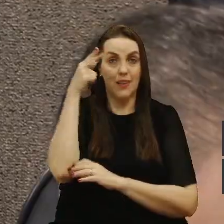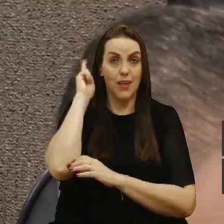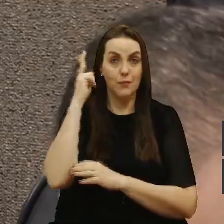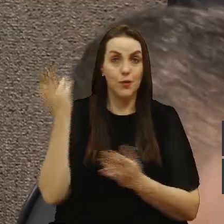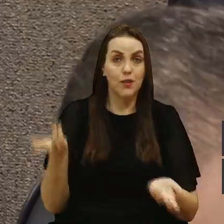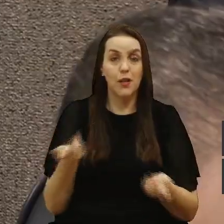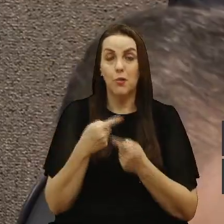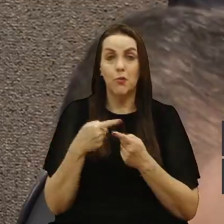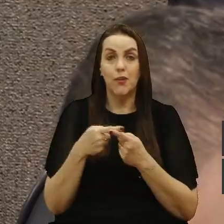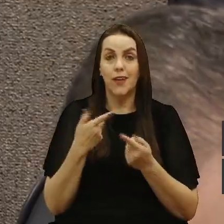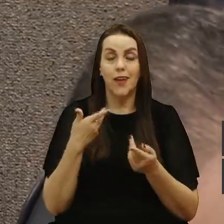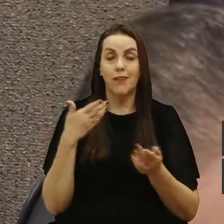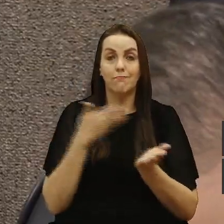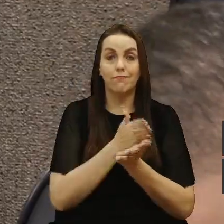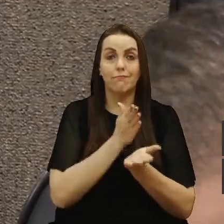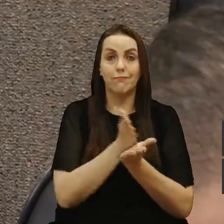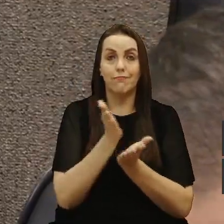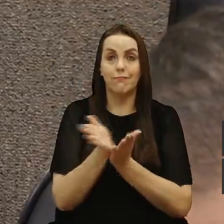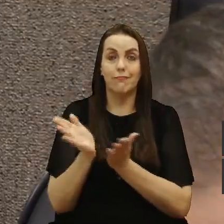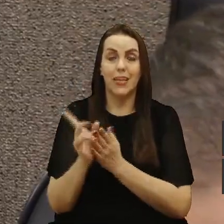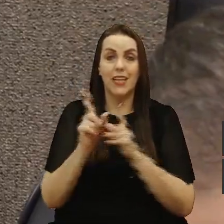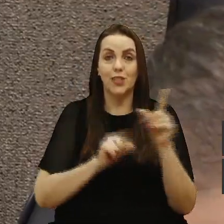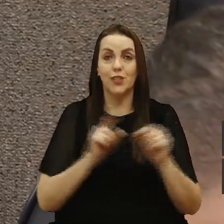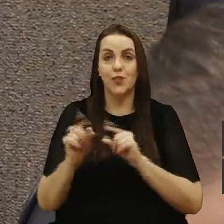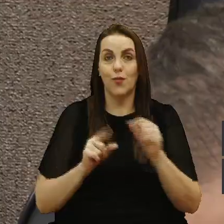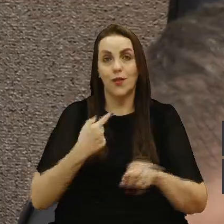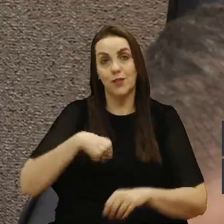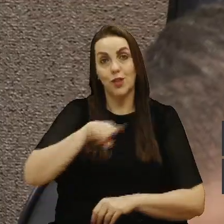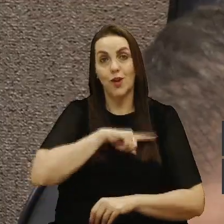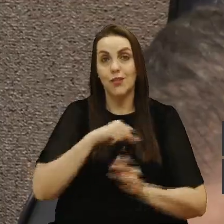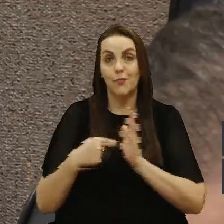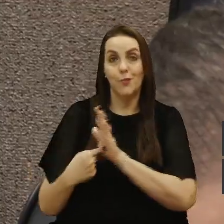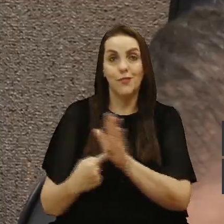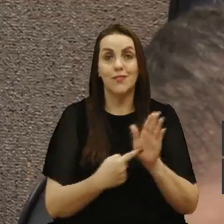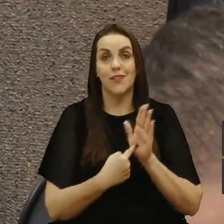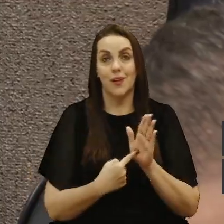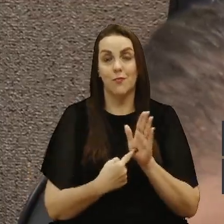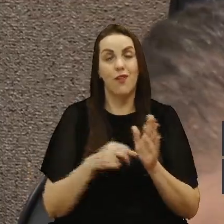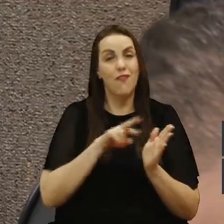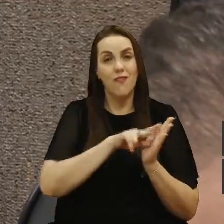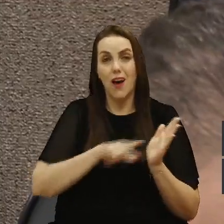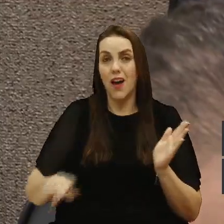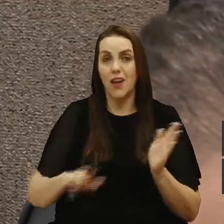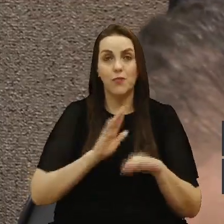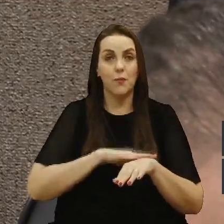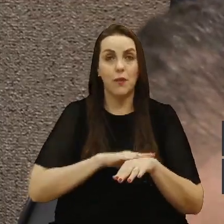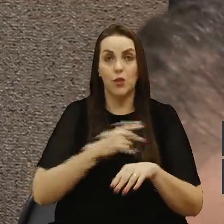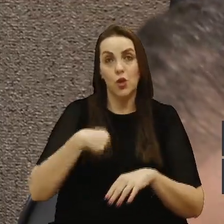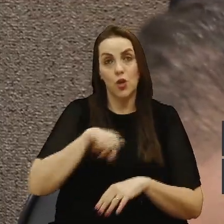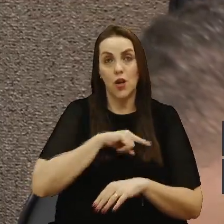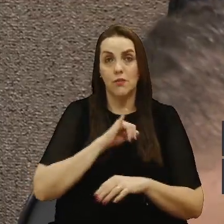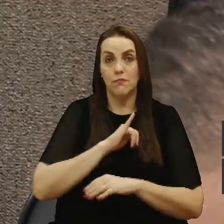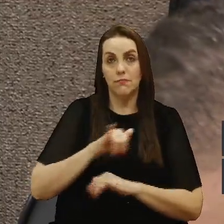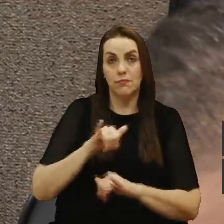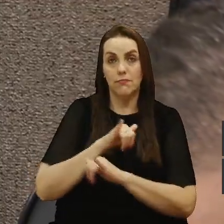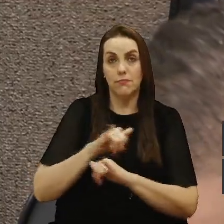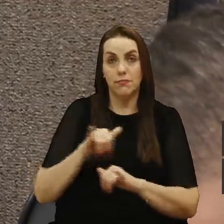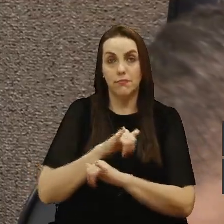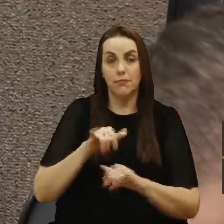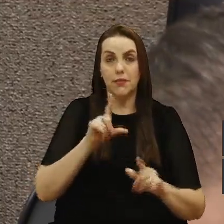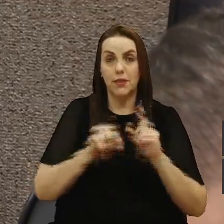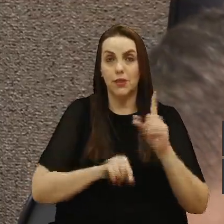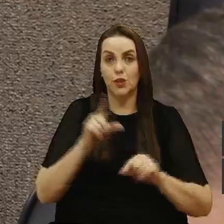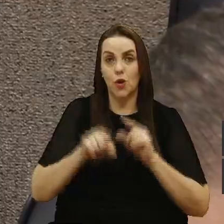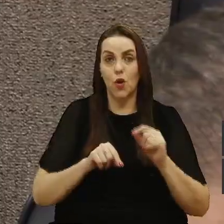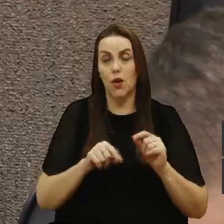essas determinadas saídas que a gente aponta como alternativas. Tem diversas situações que a gente aponta por várias alternativas